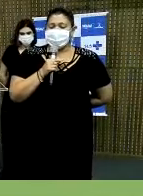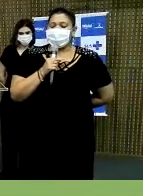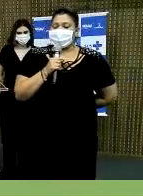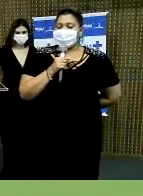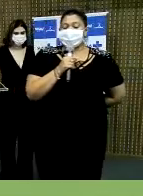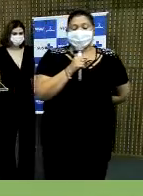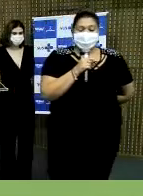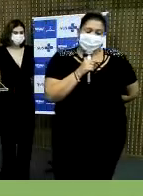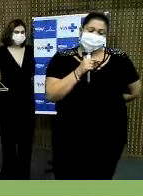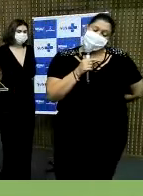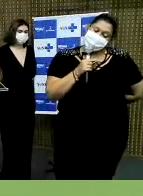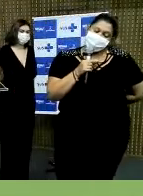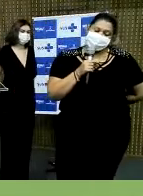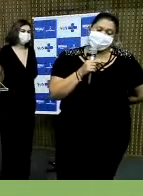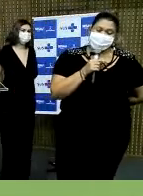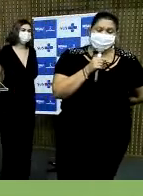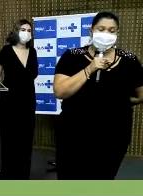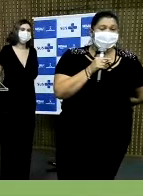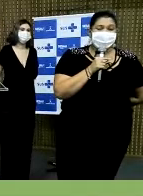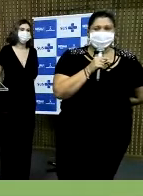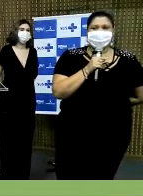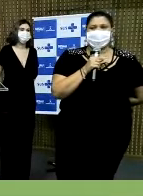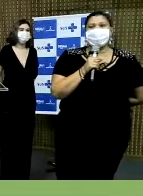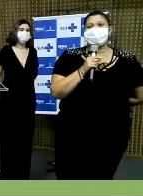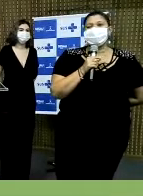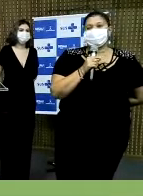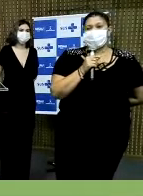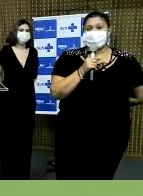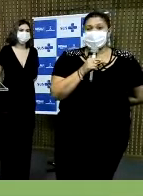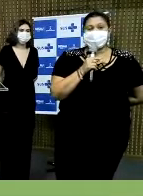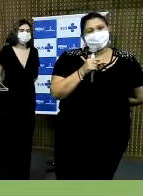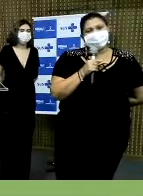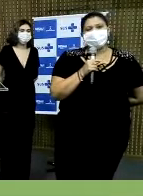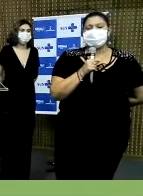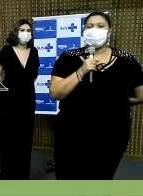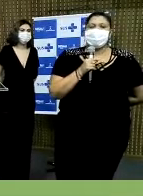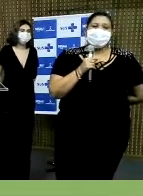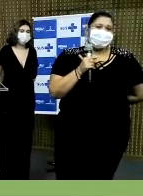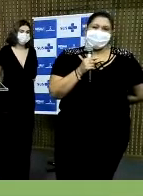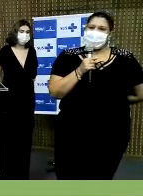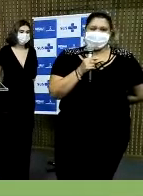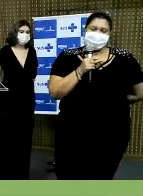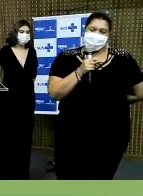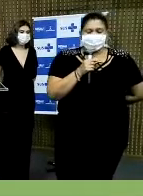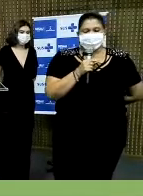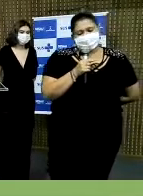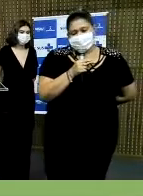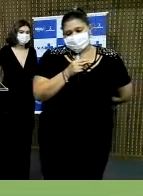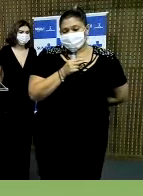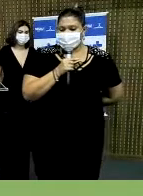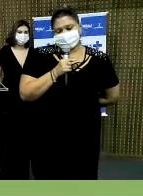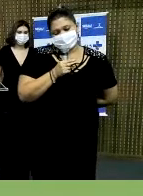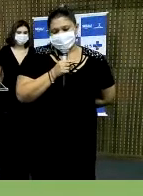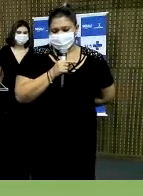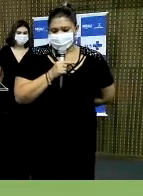serviços disponíveis, porém não temos demanda, né? O CRS é próximo, então eles preferem ir ao CRS